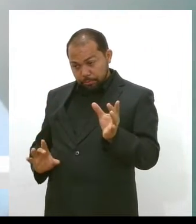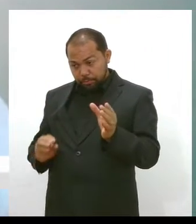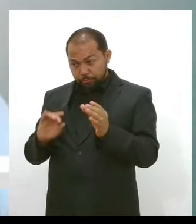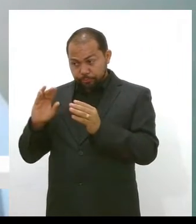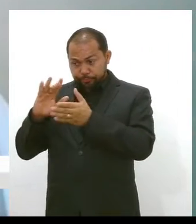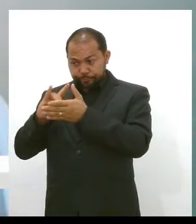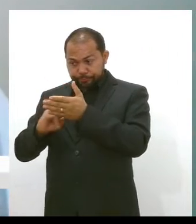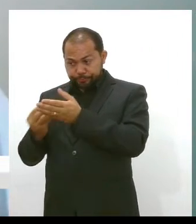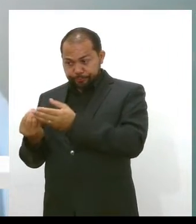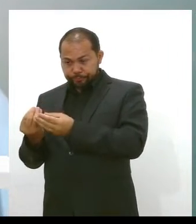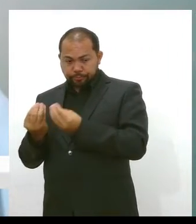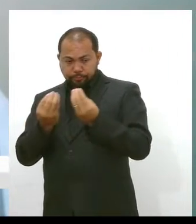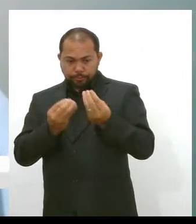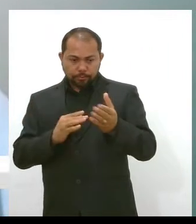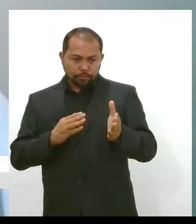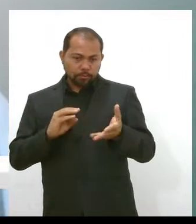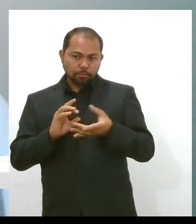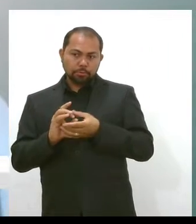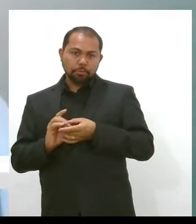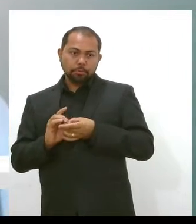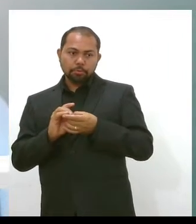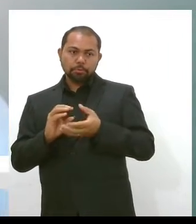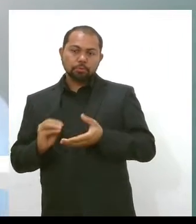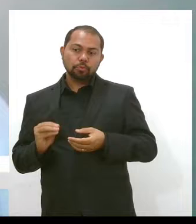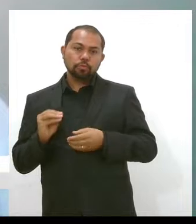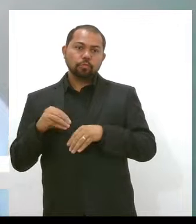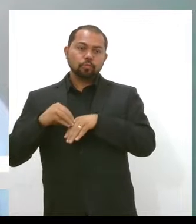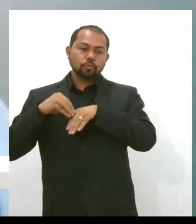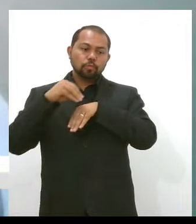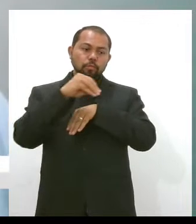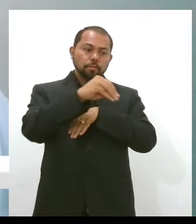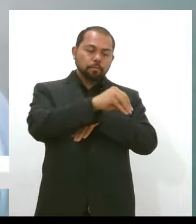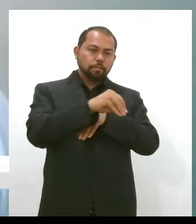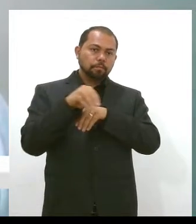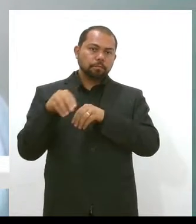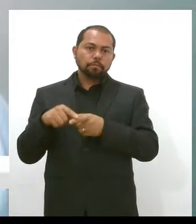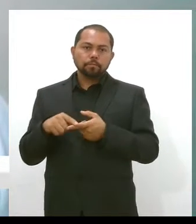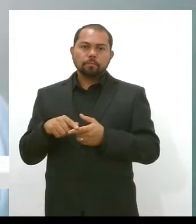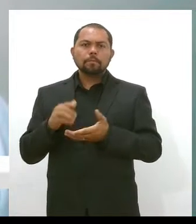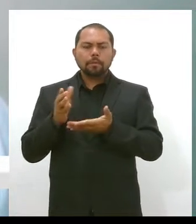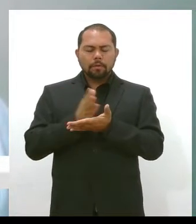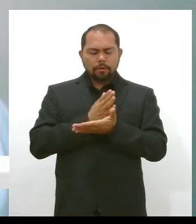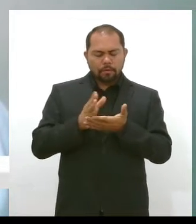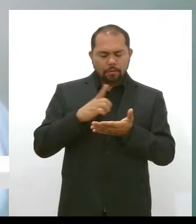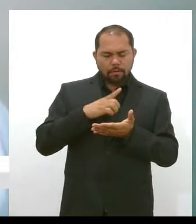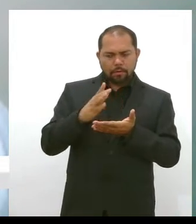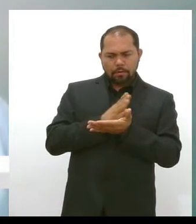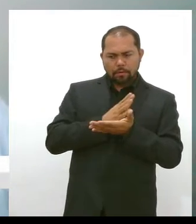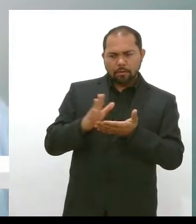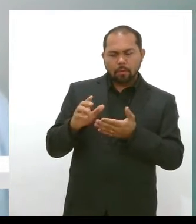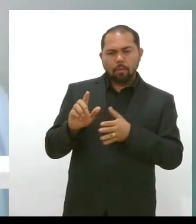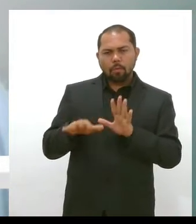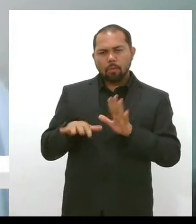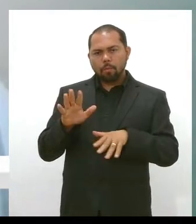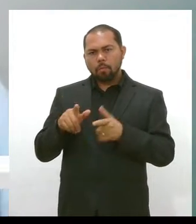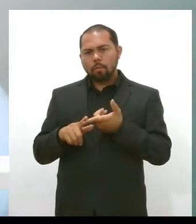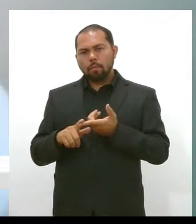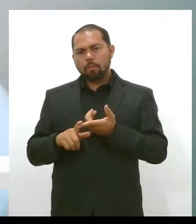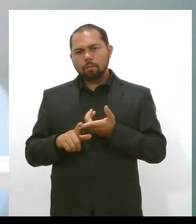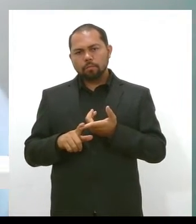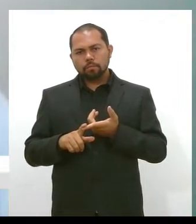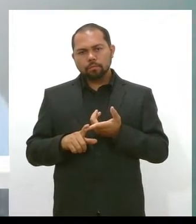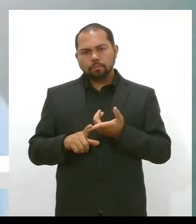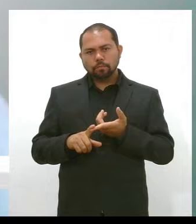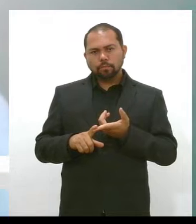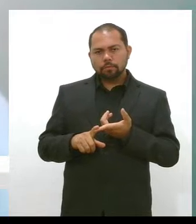secundária. A gente tem alguns casos, Aline, que a mulher vai para lá, né, porque está